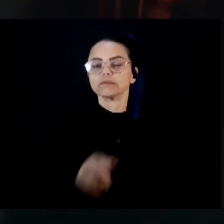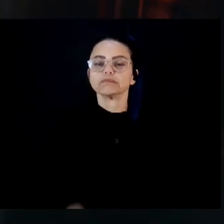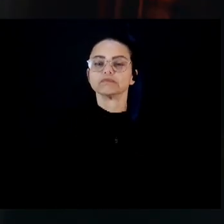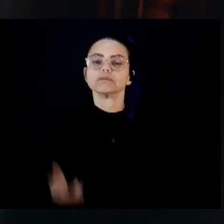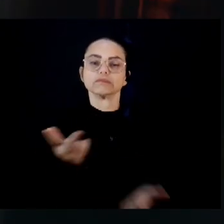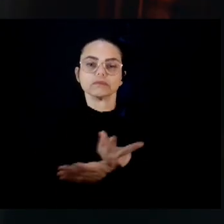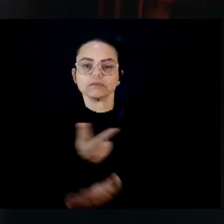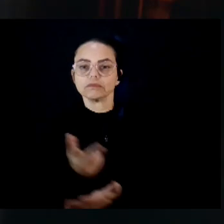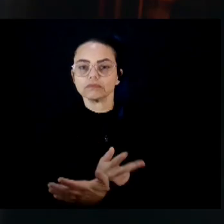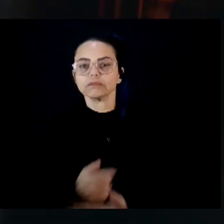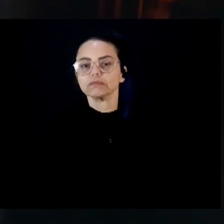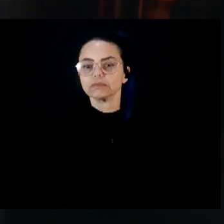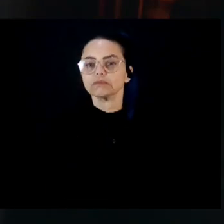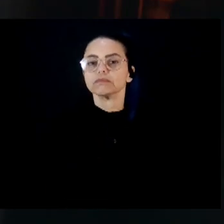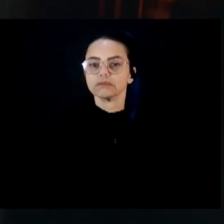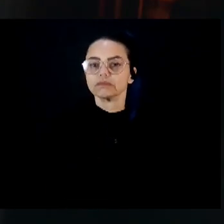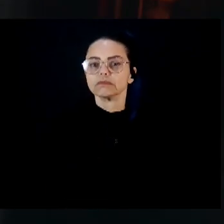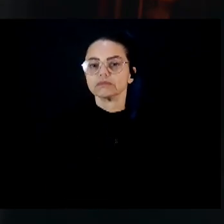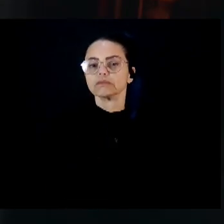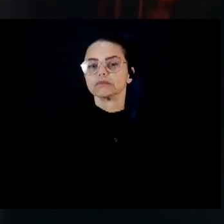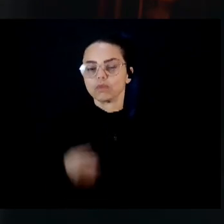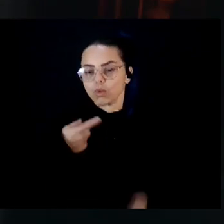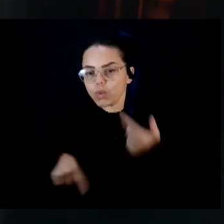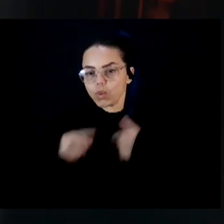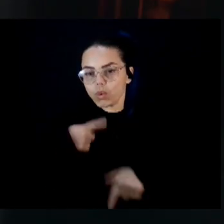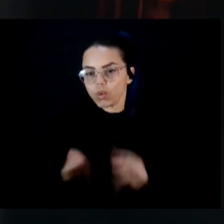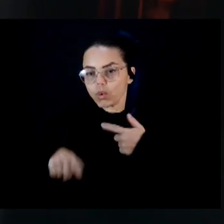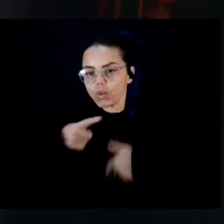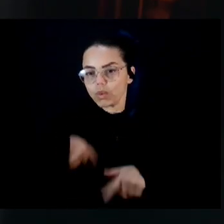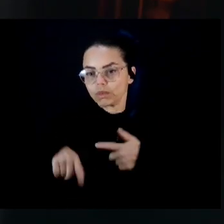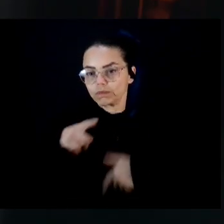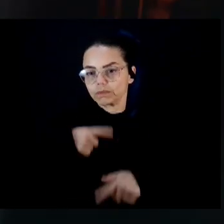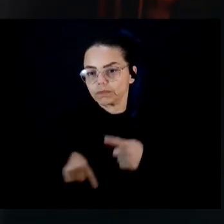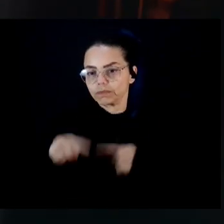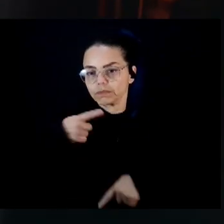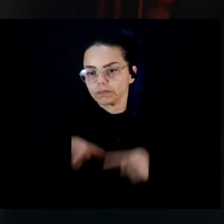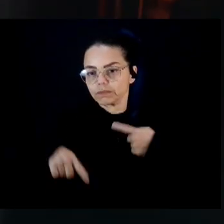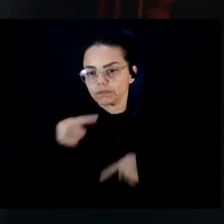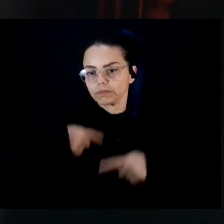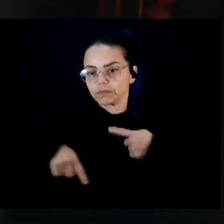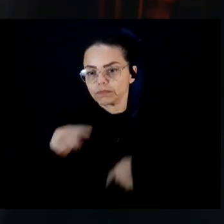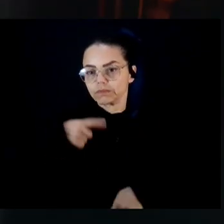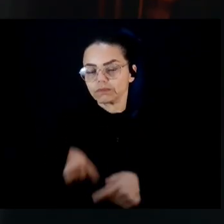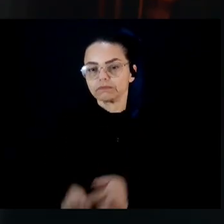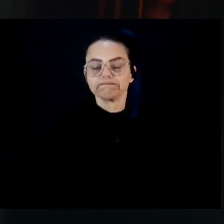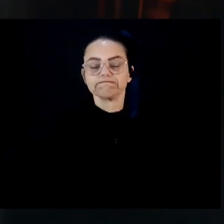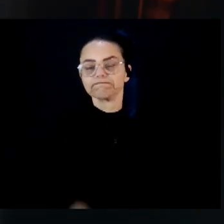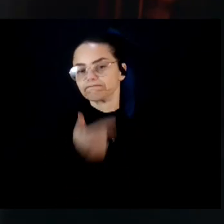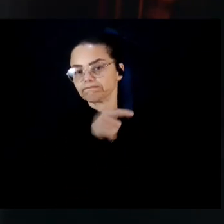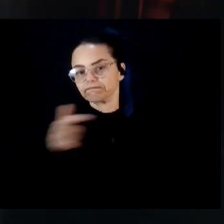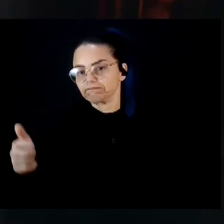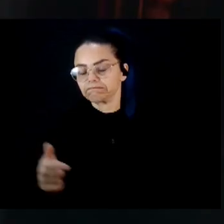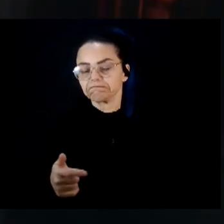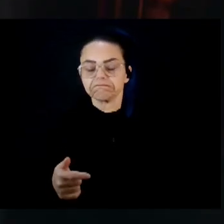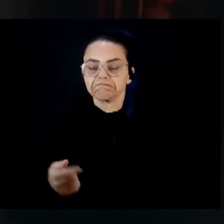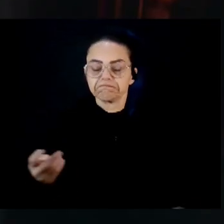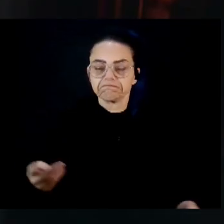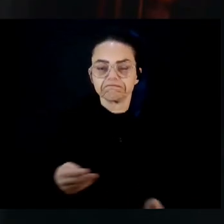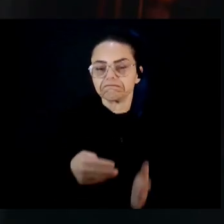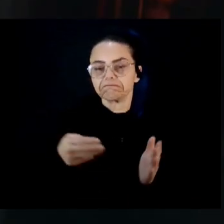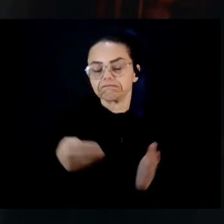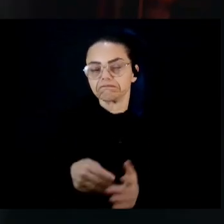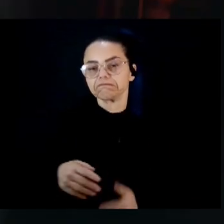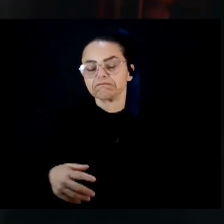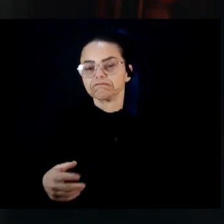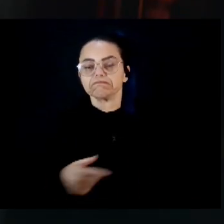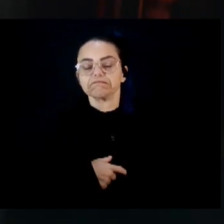está fazendo algo para o nosso organismo que hoje pode ser que não tenha sentido nenhum, mas vai ter